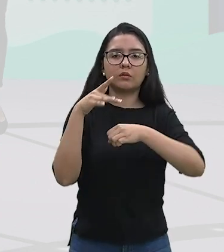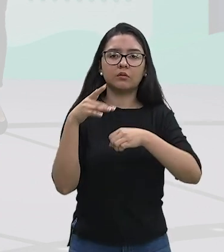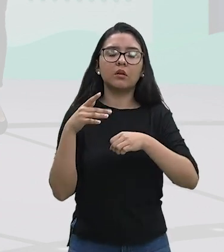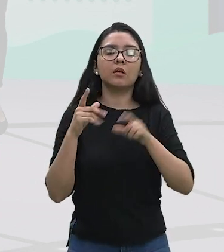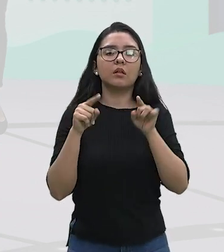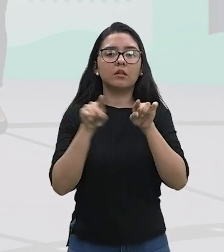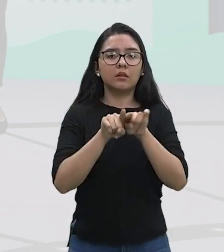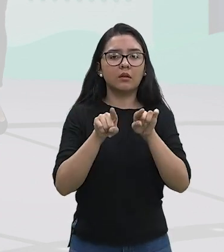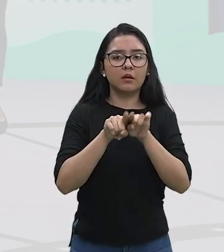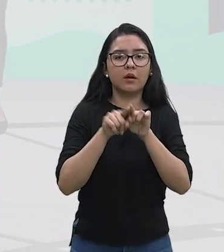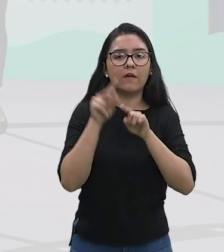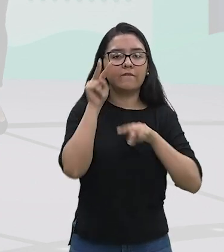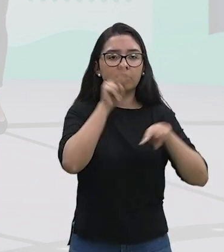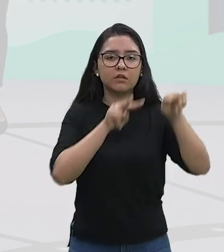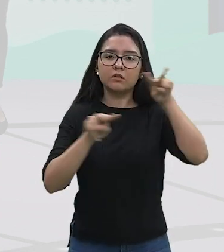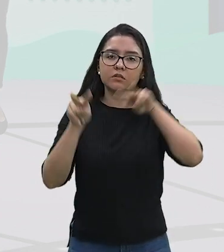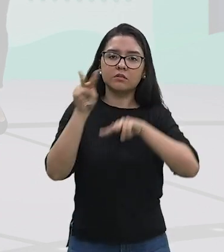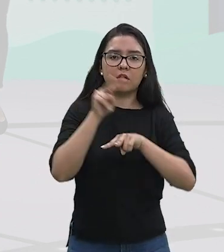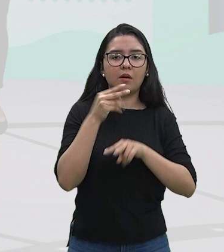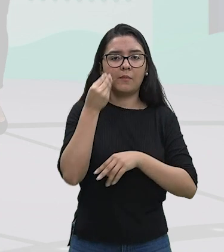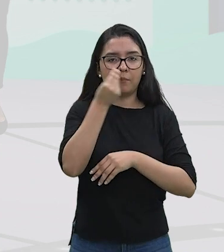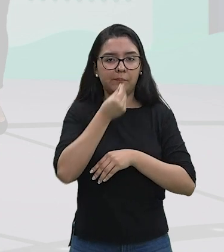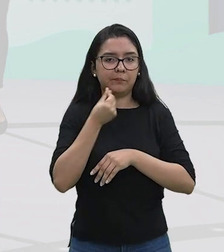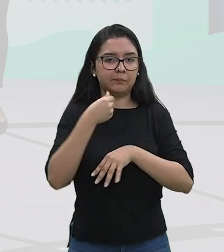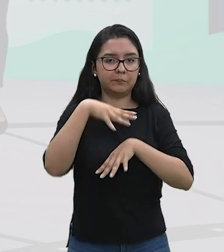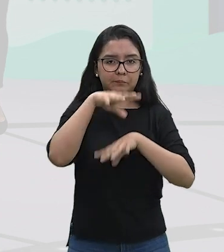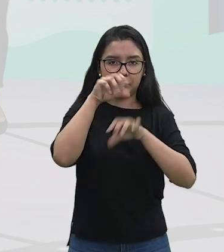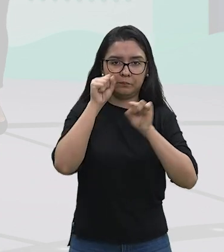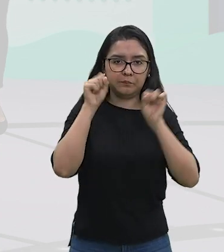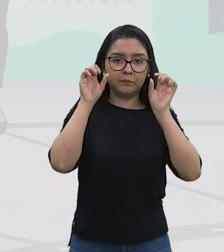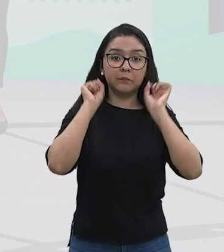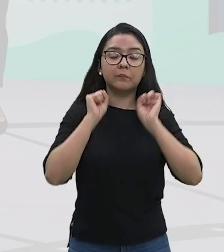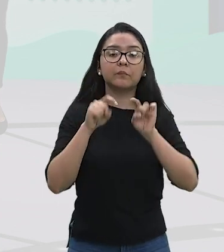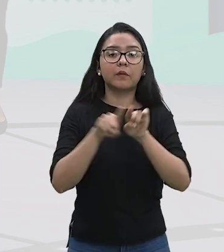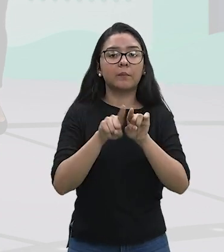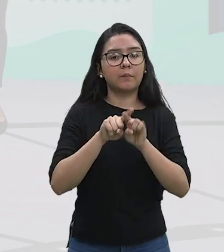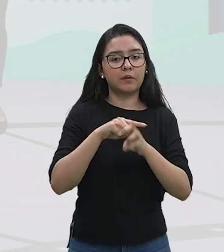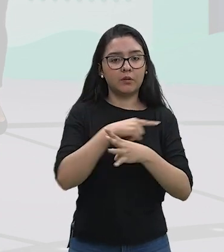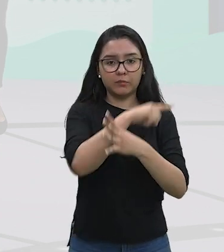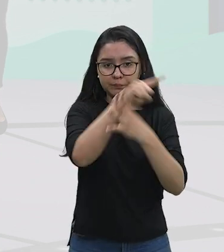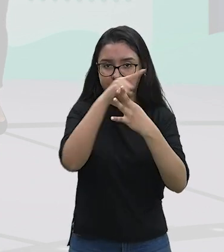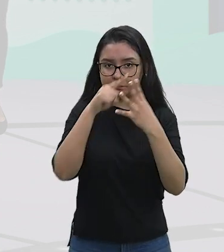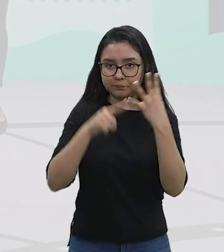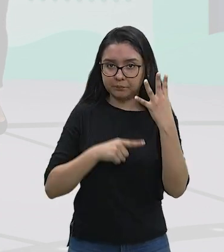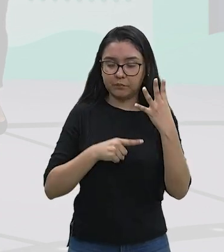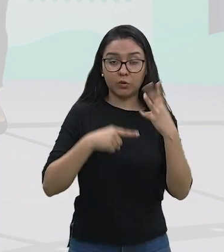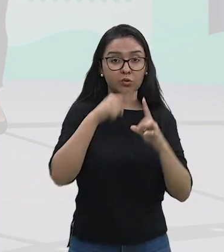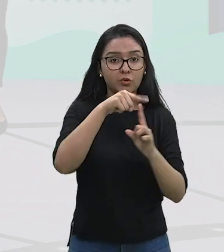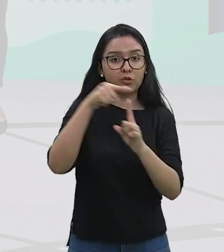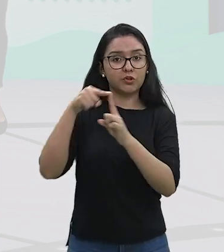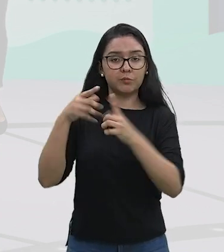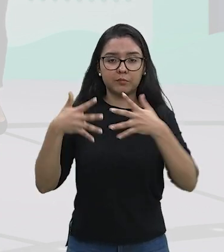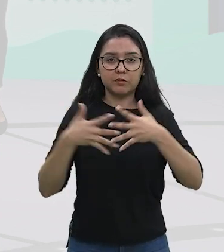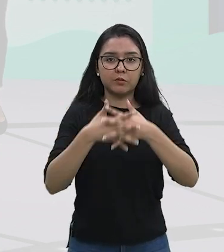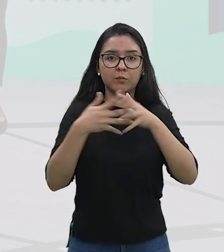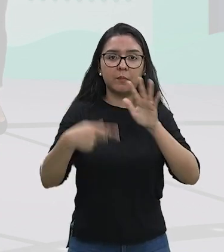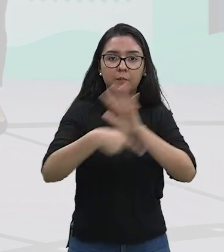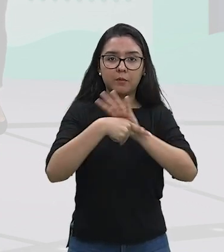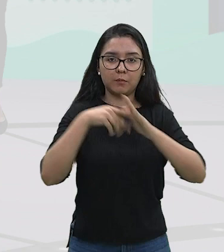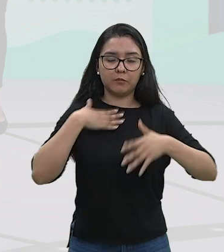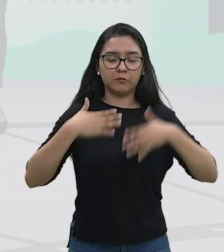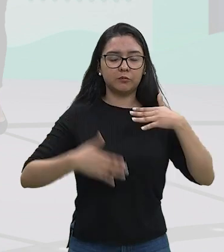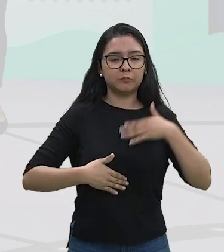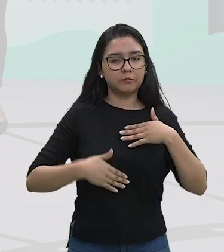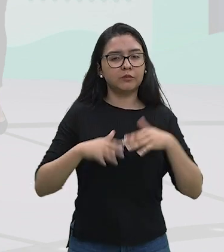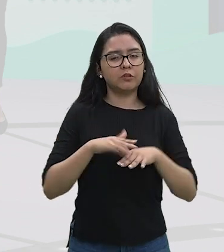tato, a visão e etc. Então, esses são os tecidos que formam aí o nosso corpo e nós vamos conhecer um pouco